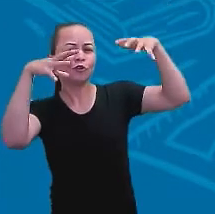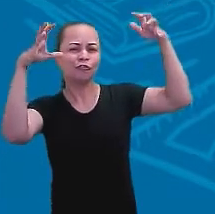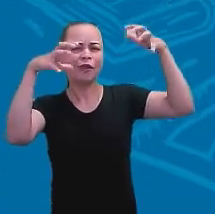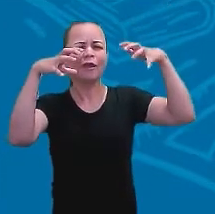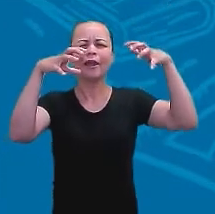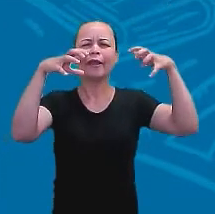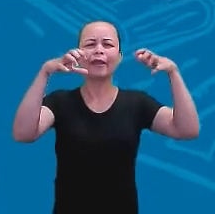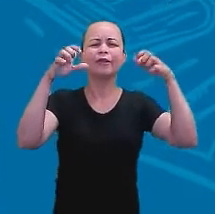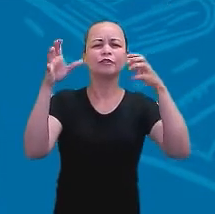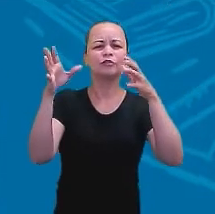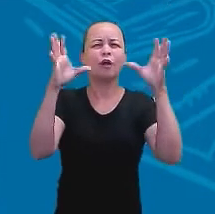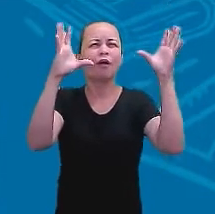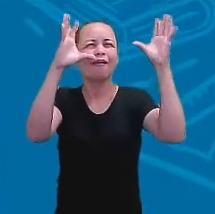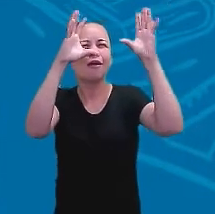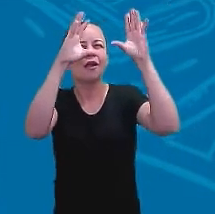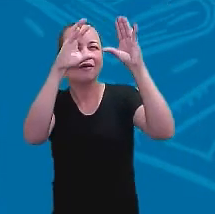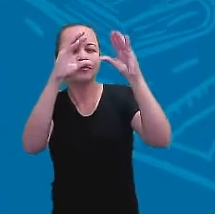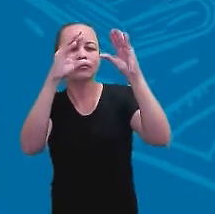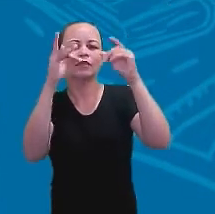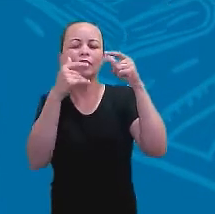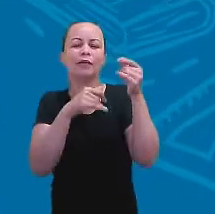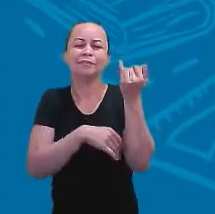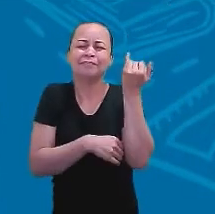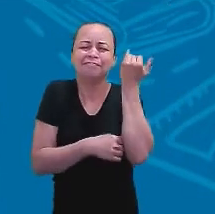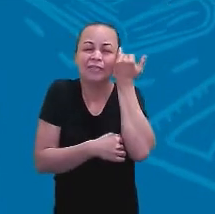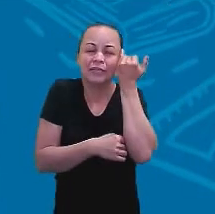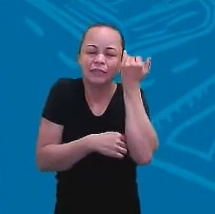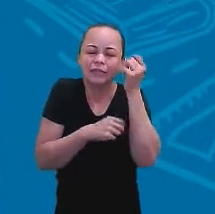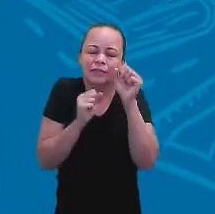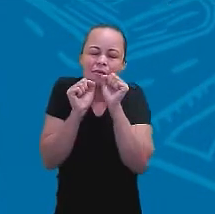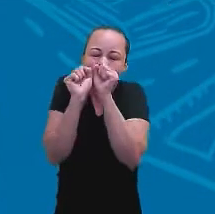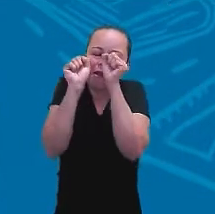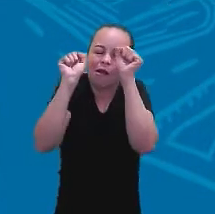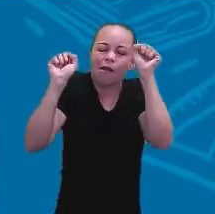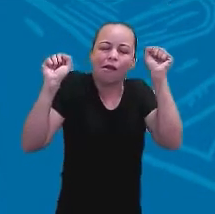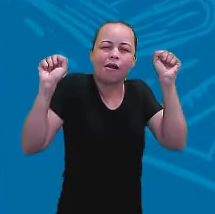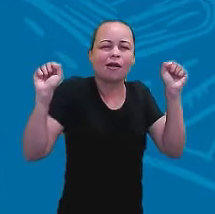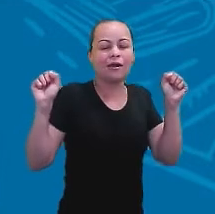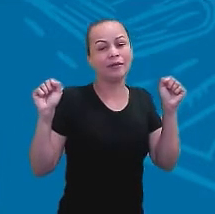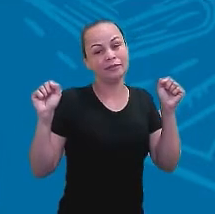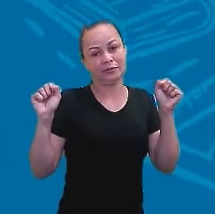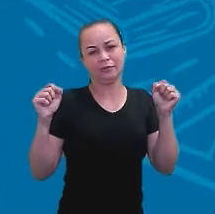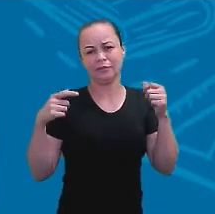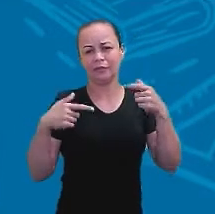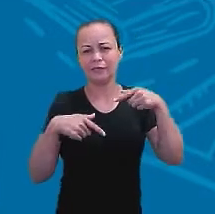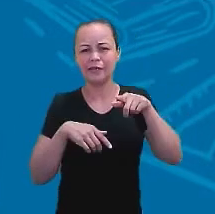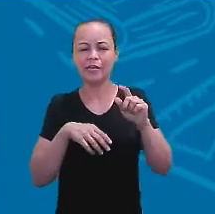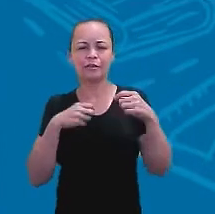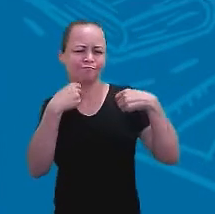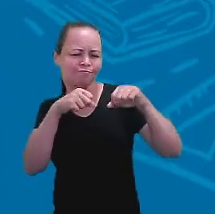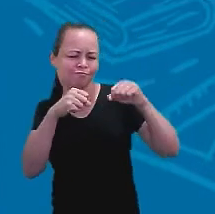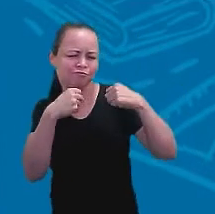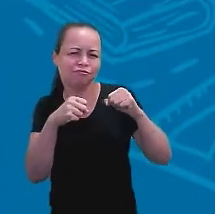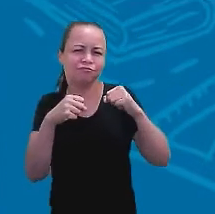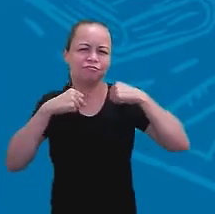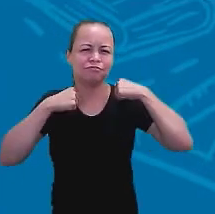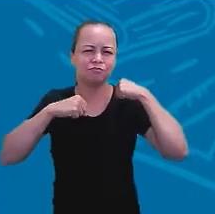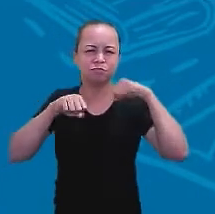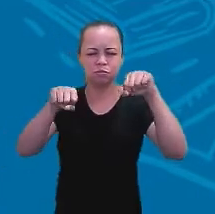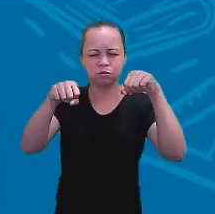nublado, tem aquela preguiça de levantar, de acordar, de fazer algumas atividades? Porque o